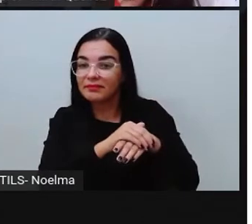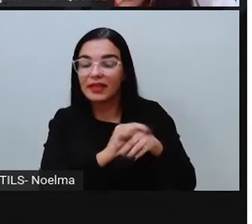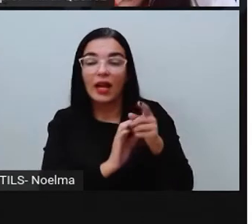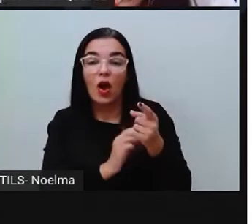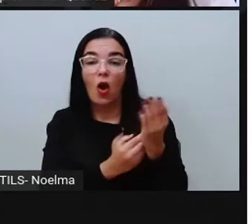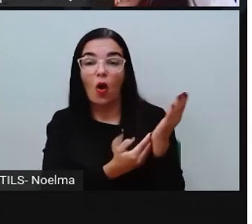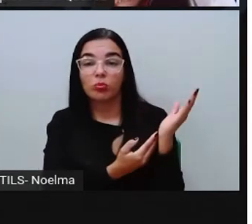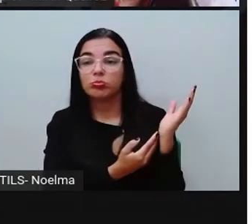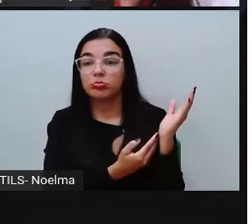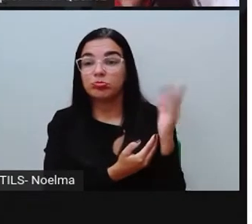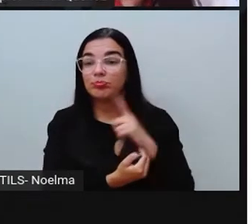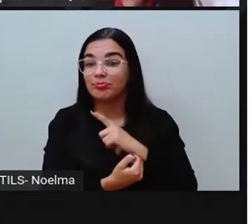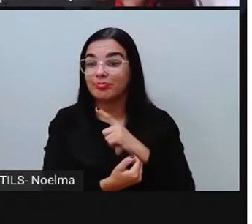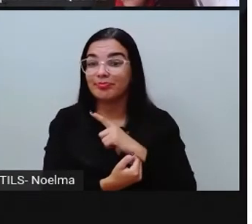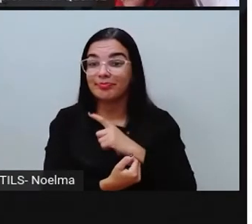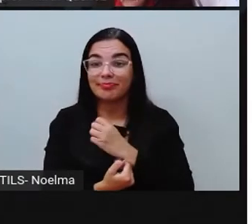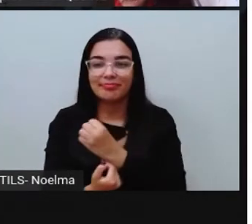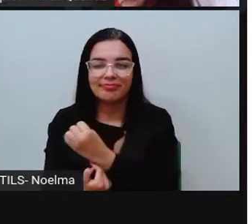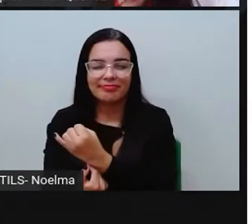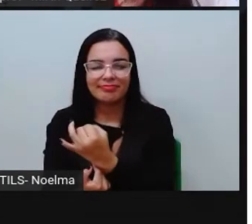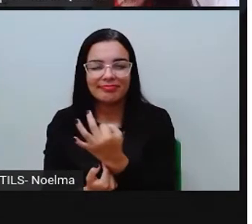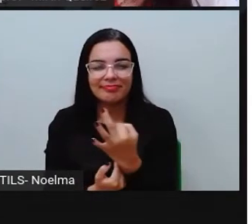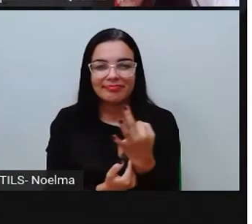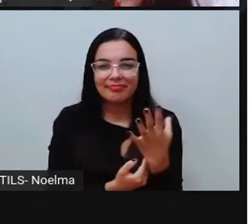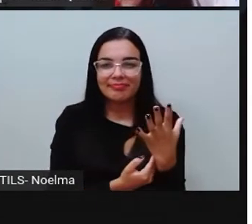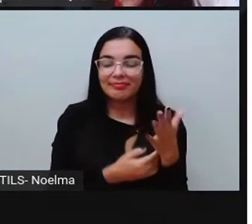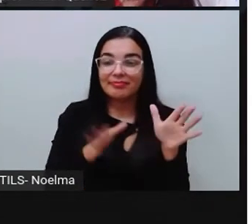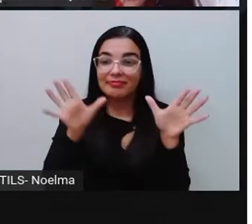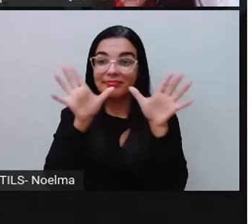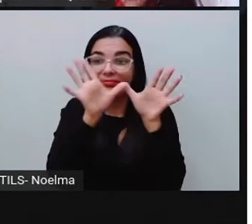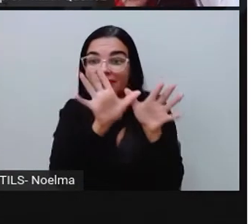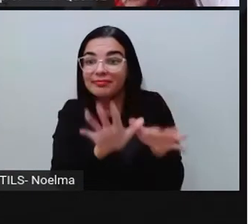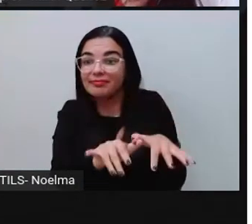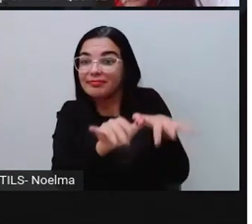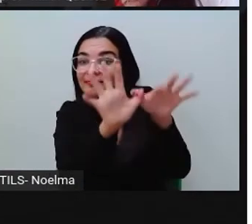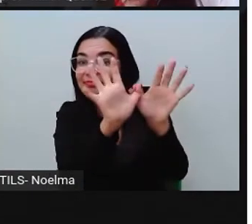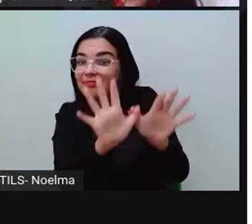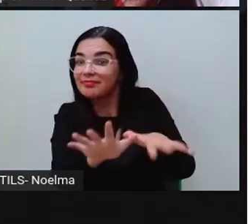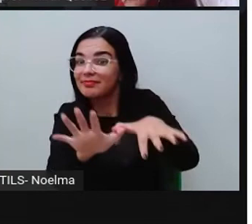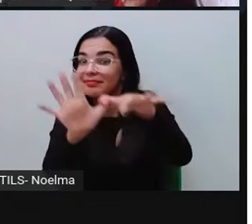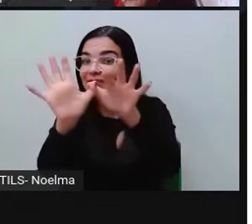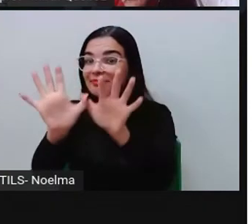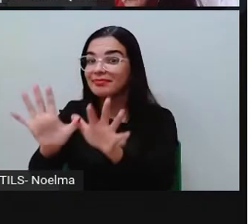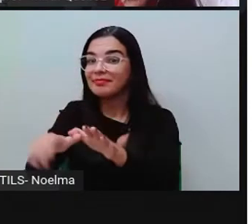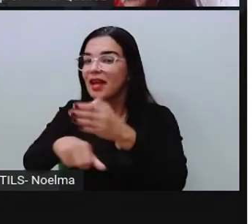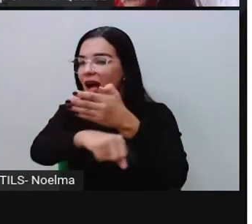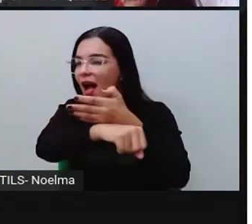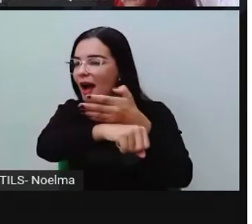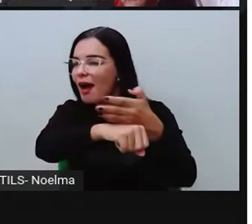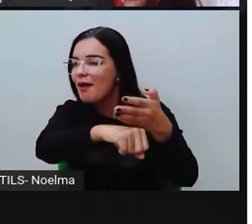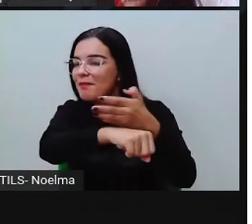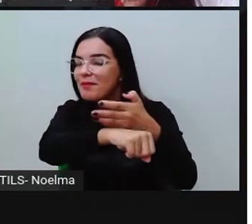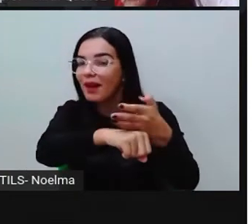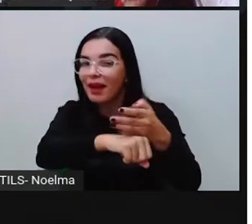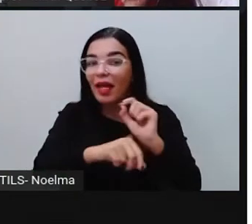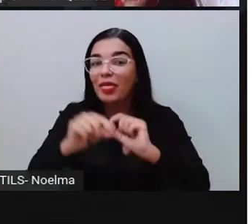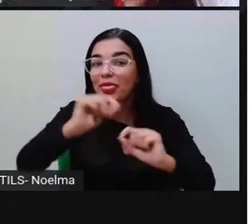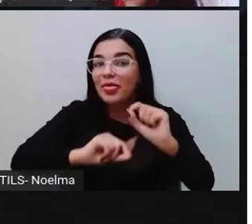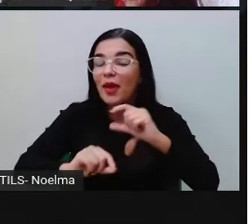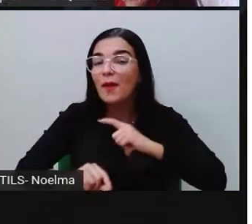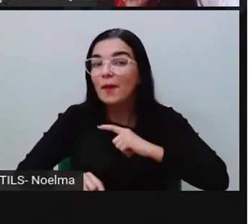onça parda, a asa branca, né? Inclusive a asa branca, ela é até